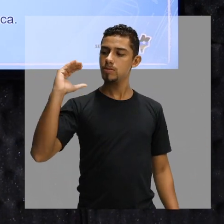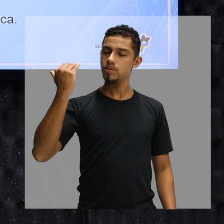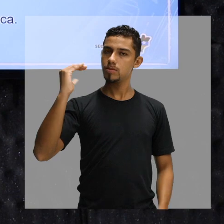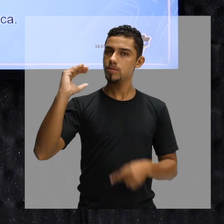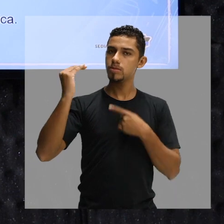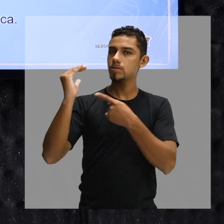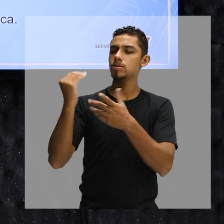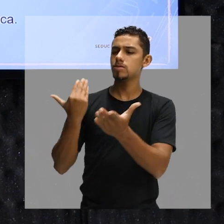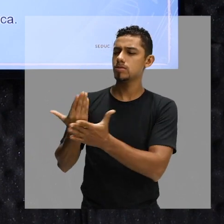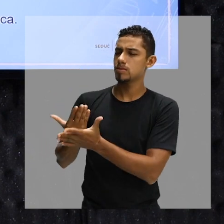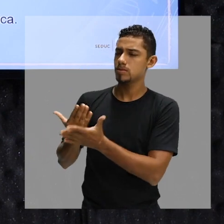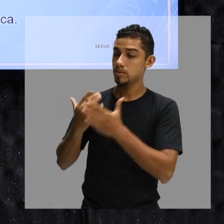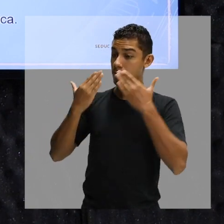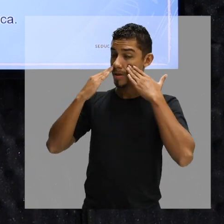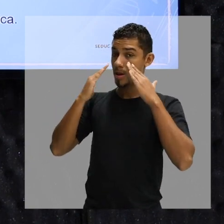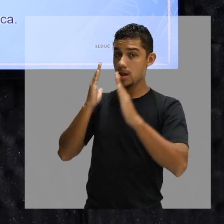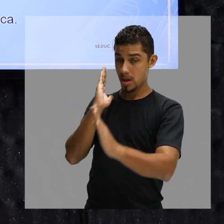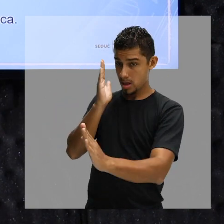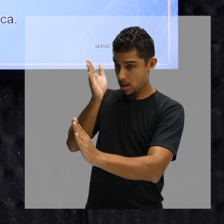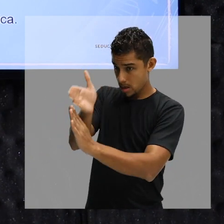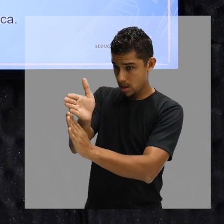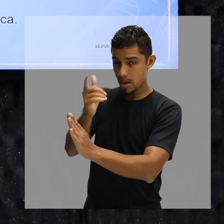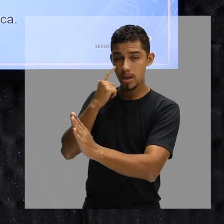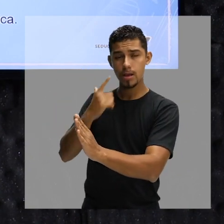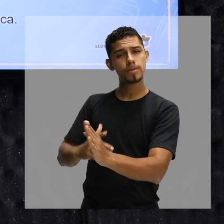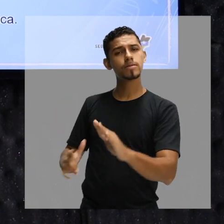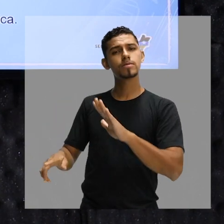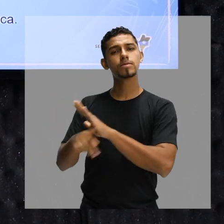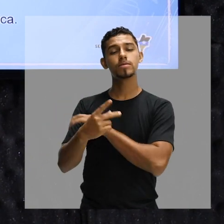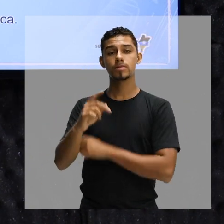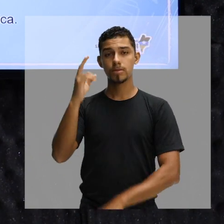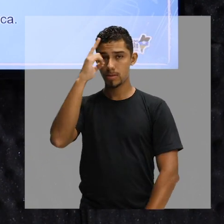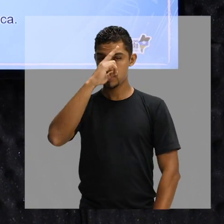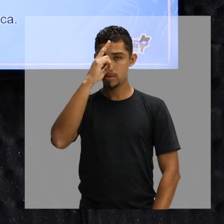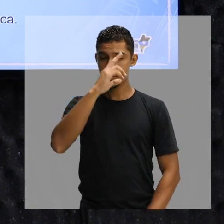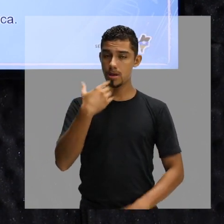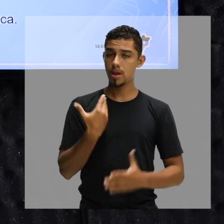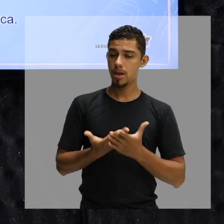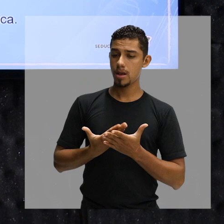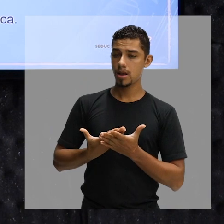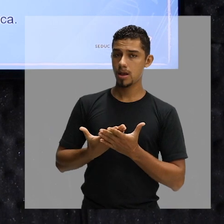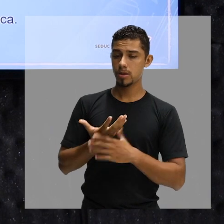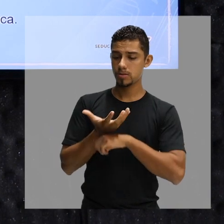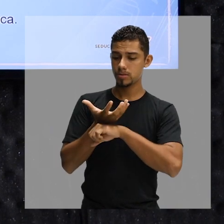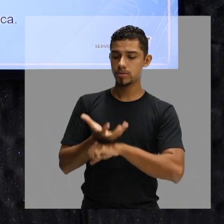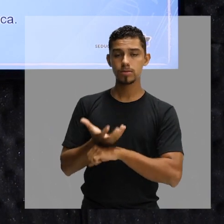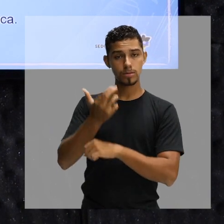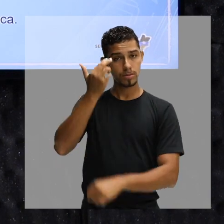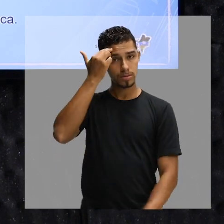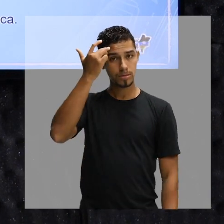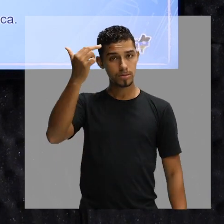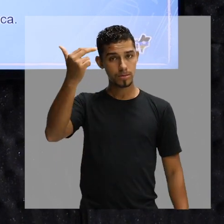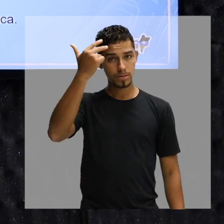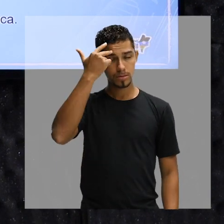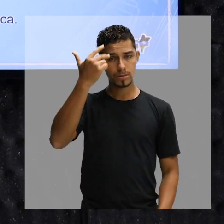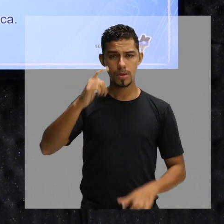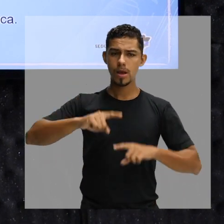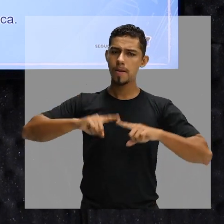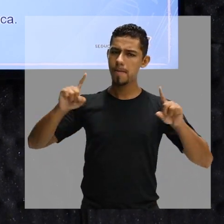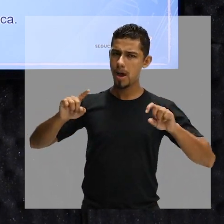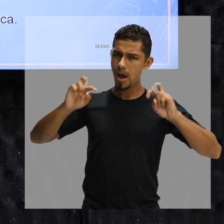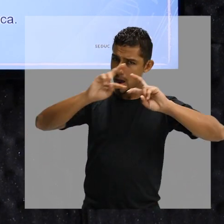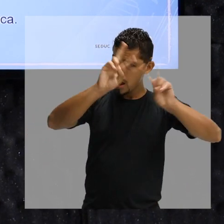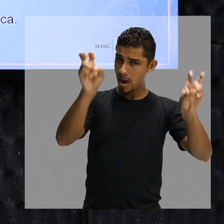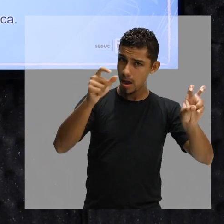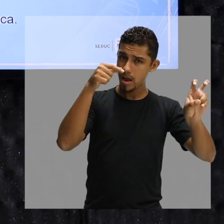diretamente com esses fenômenos da natureza. Lembrando a vocês que o Renascimento, vocês terão aula também em História, então eu não vou ficar com ele aqui.